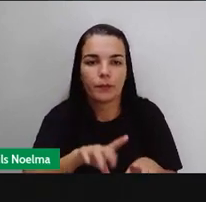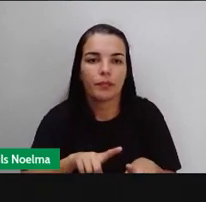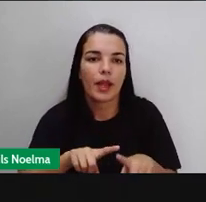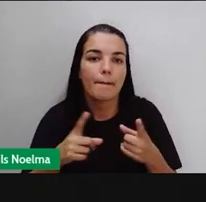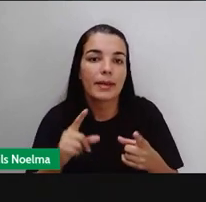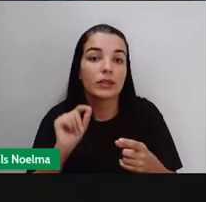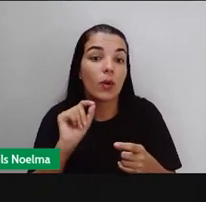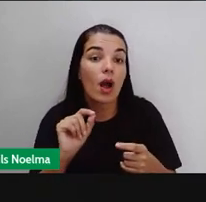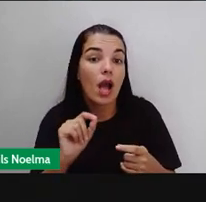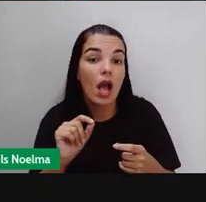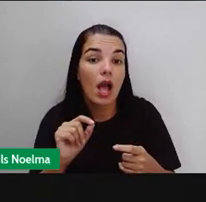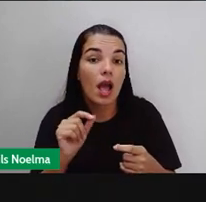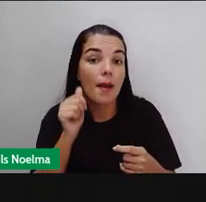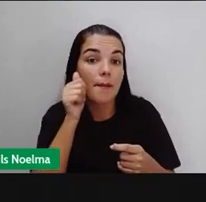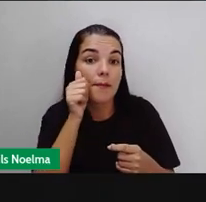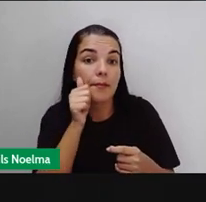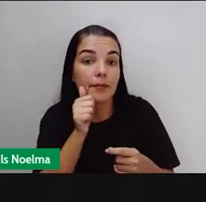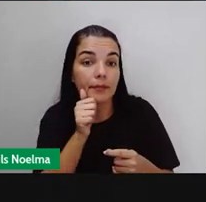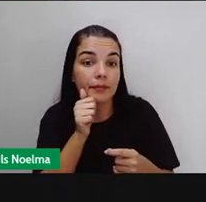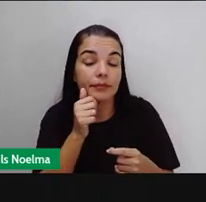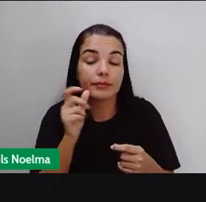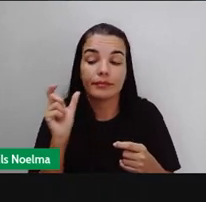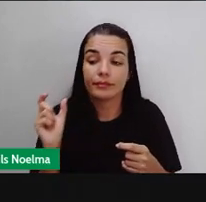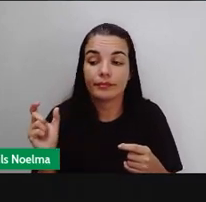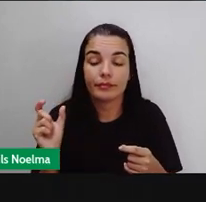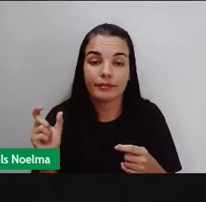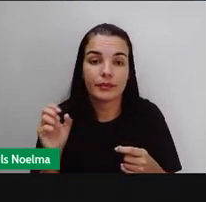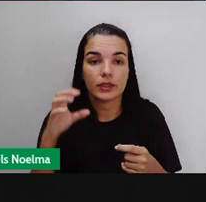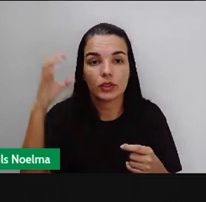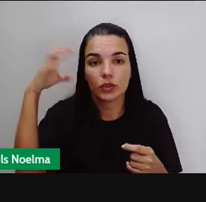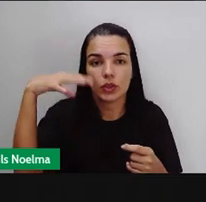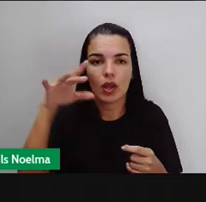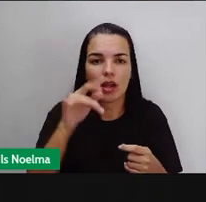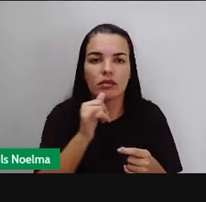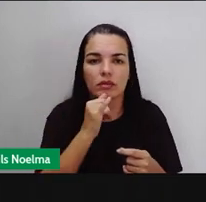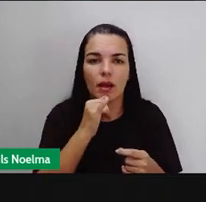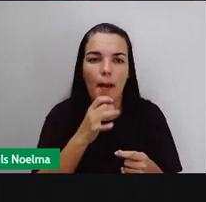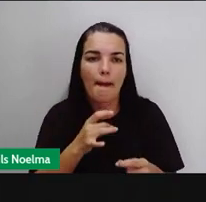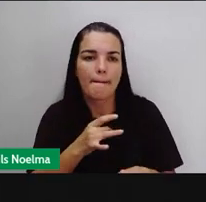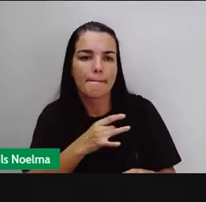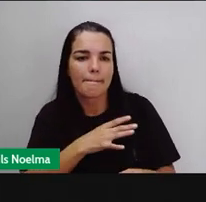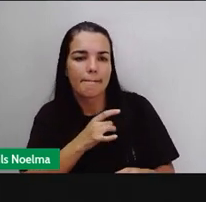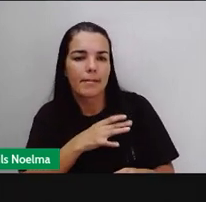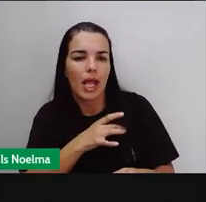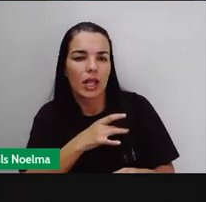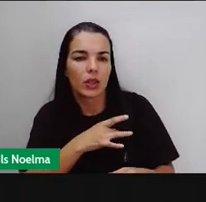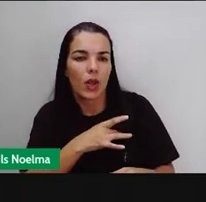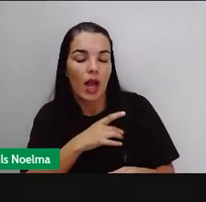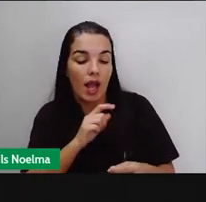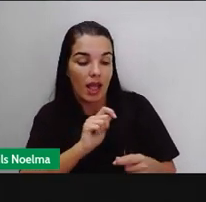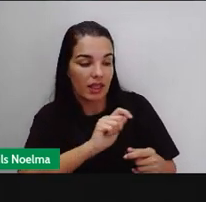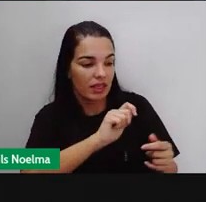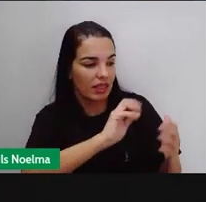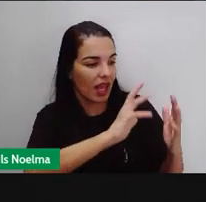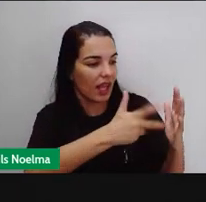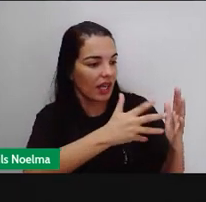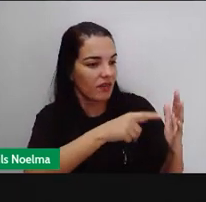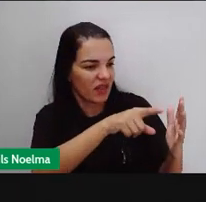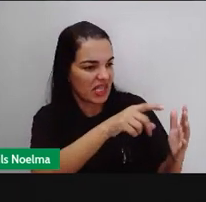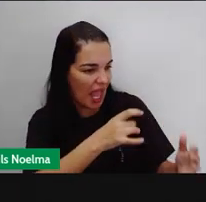palavra chuva é um substantivo. Medo, para transformar medo em